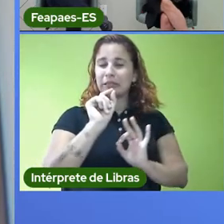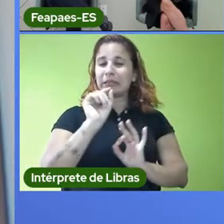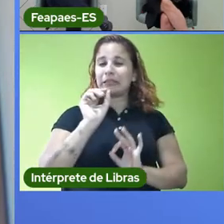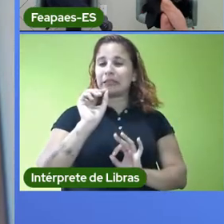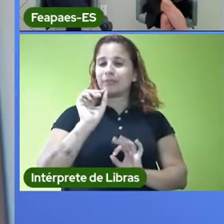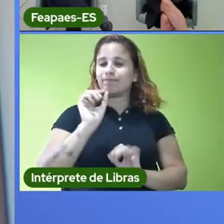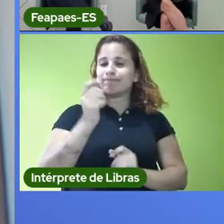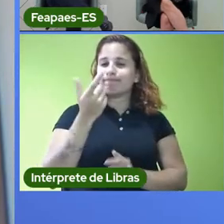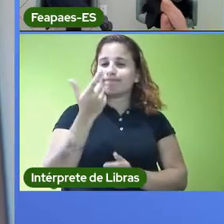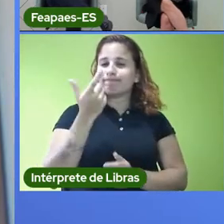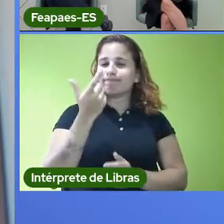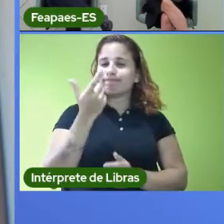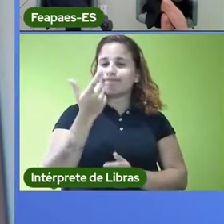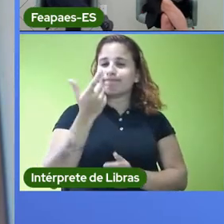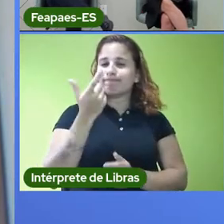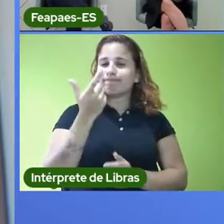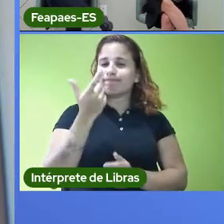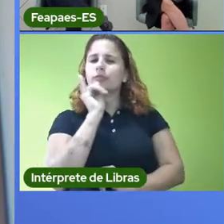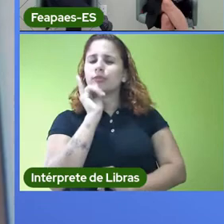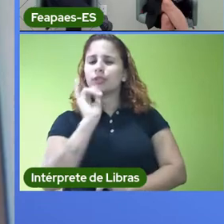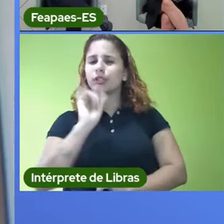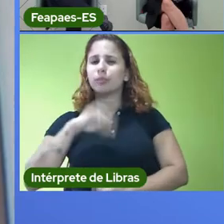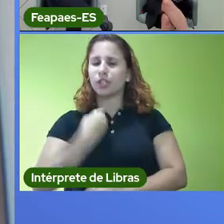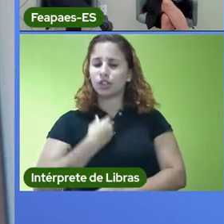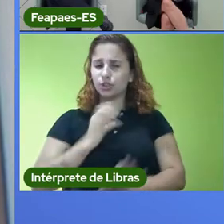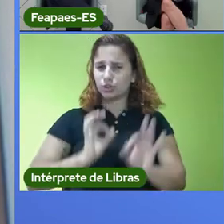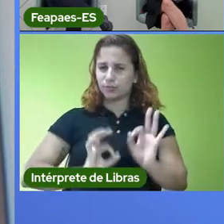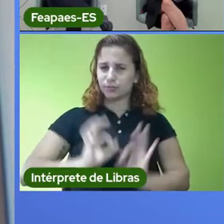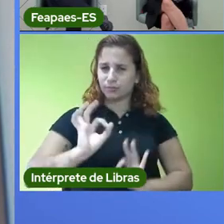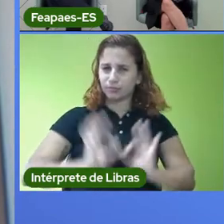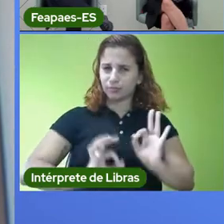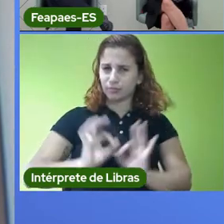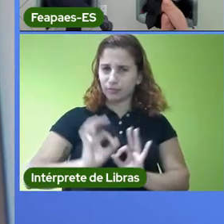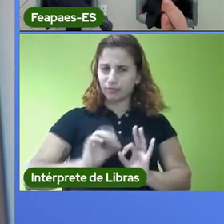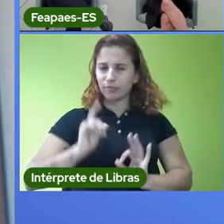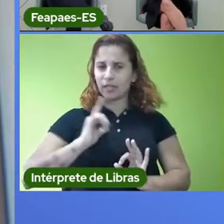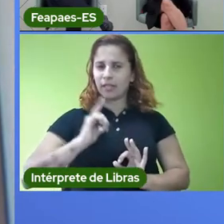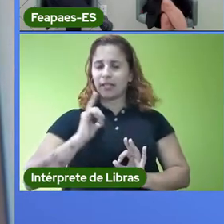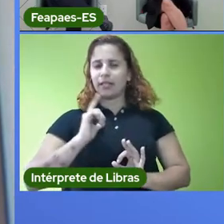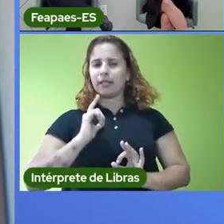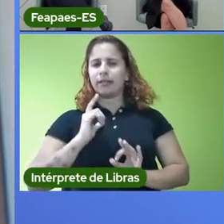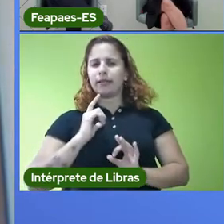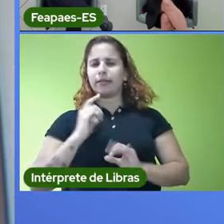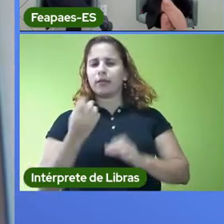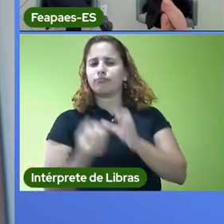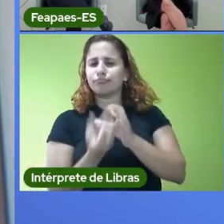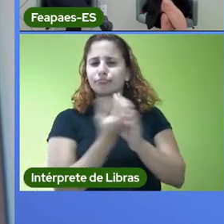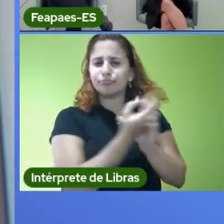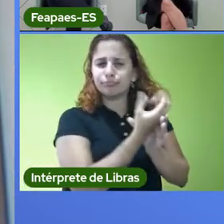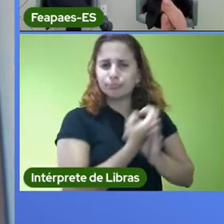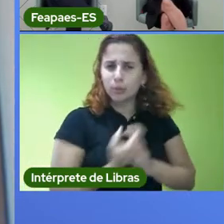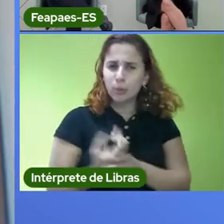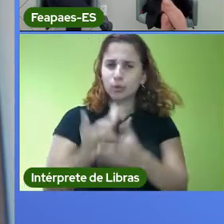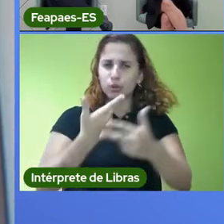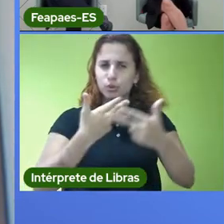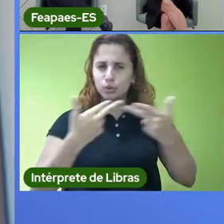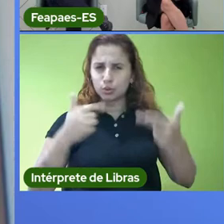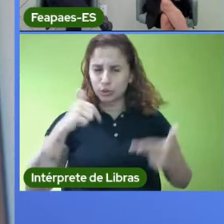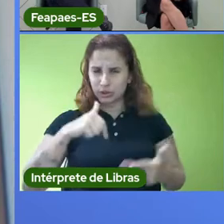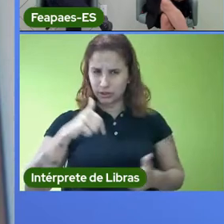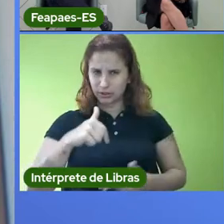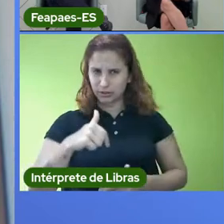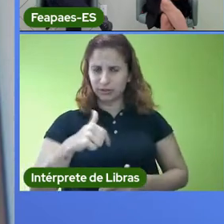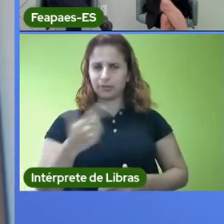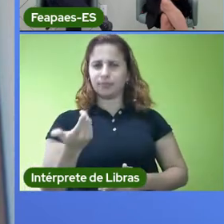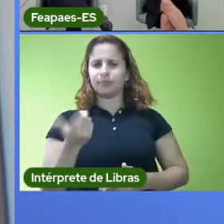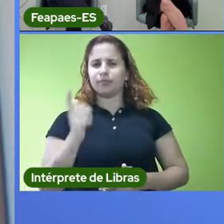o modo como nós nos organizamos do ponto de vista da produção material, das nossas condições de sobrevivência, do modo como o